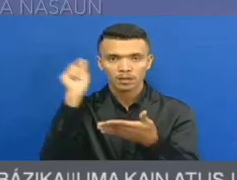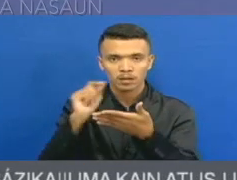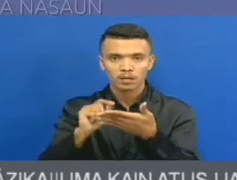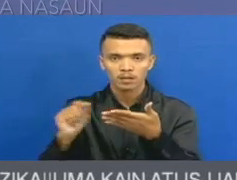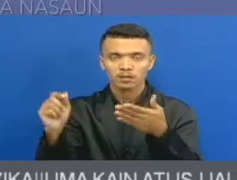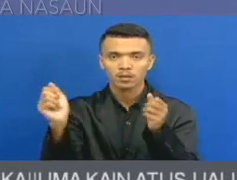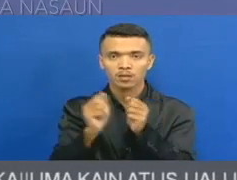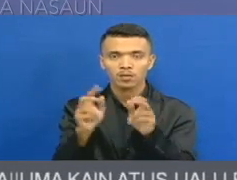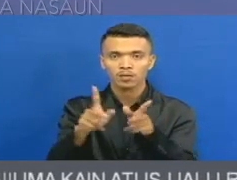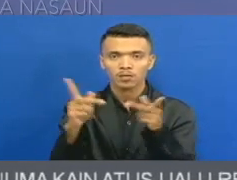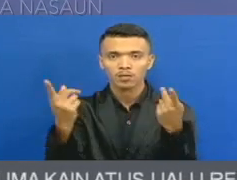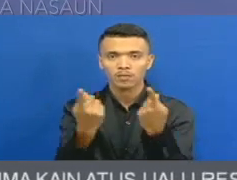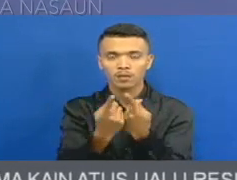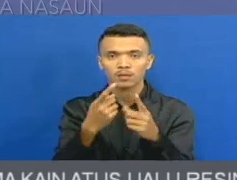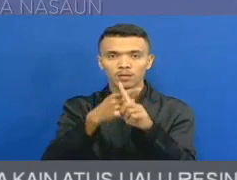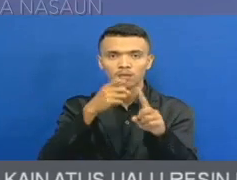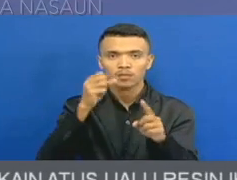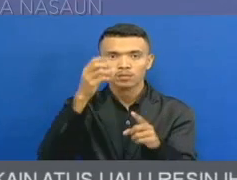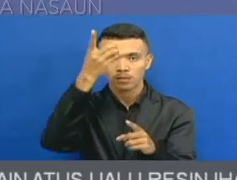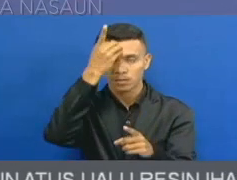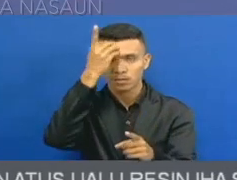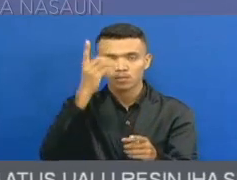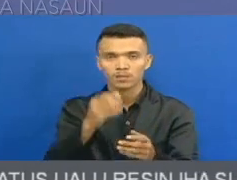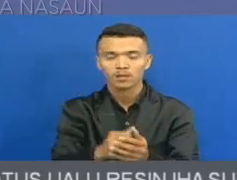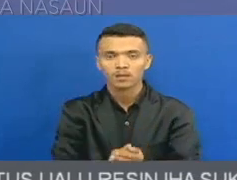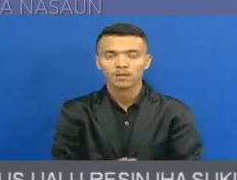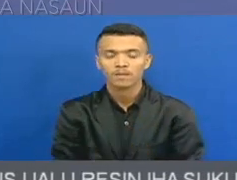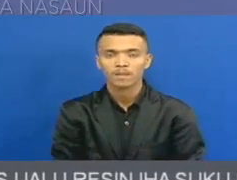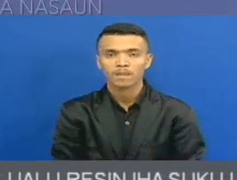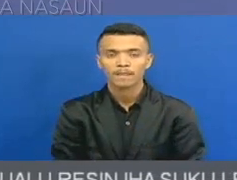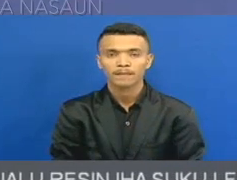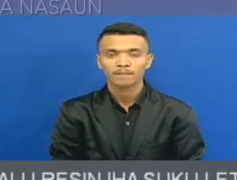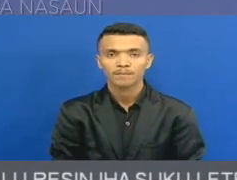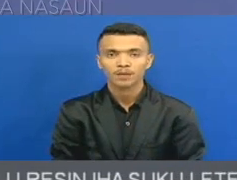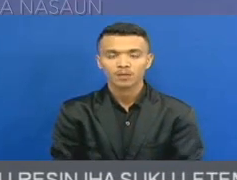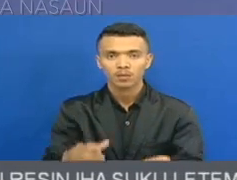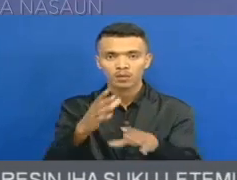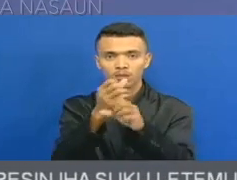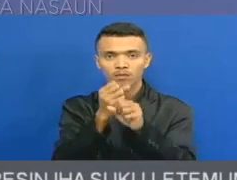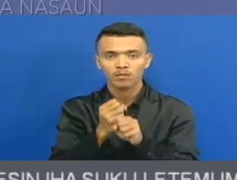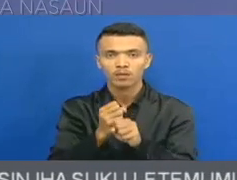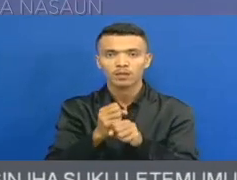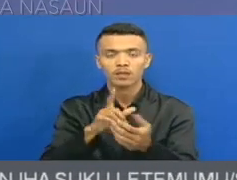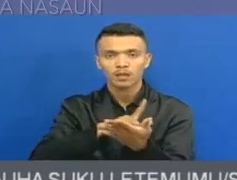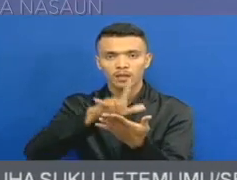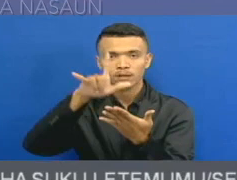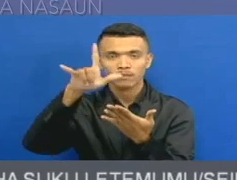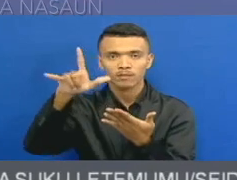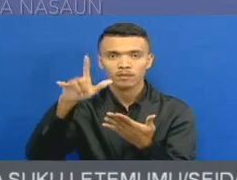a companhia lesser russi Dubai Aerospace Enterprise, por isso, forte avião o tipo